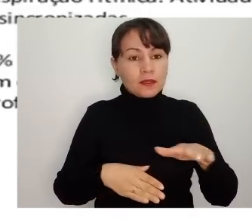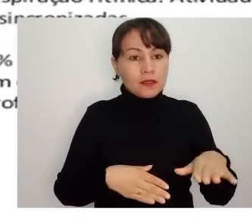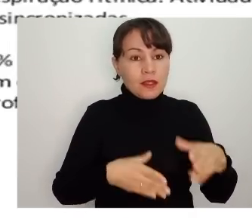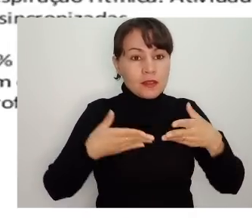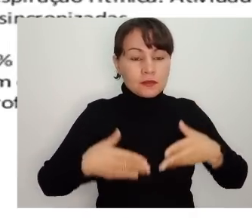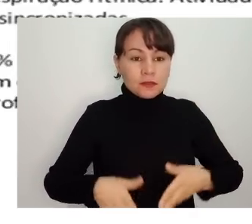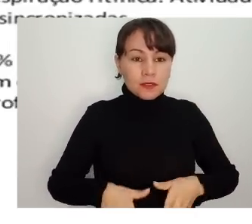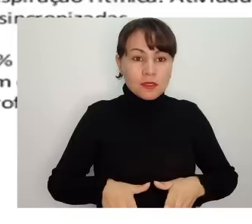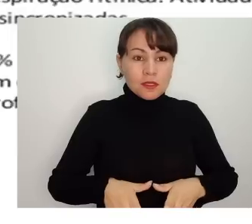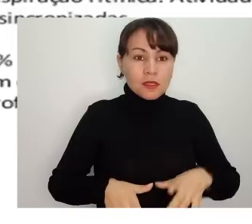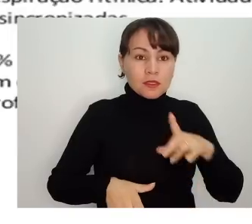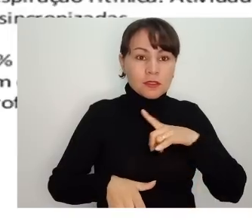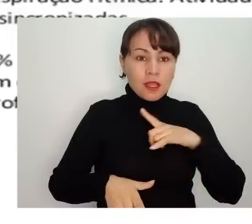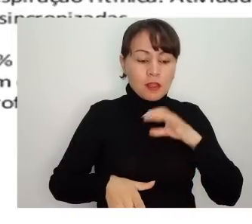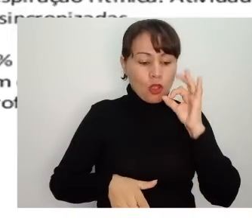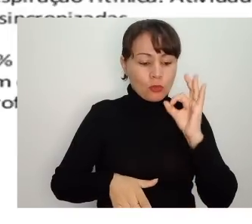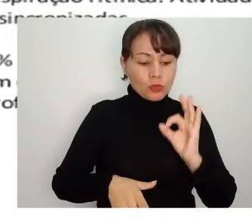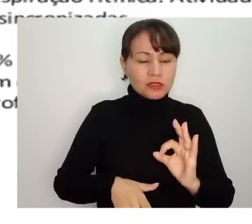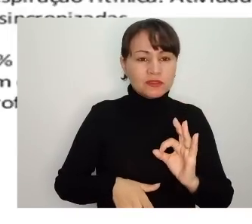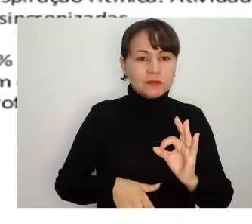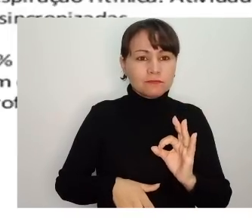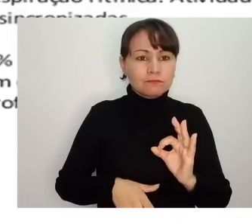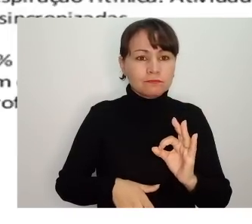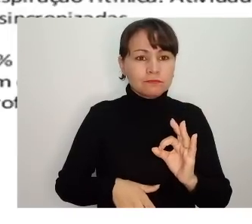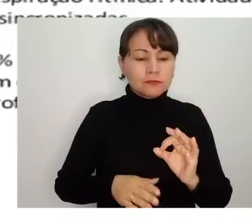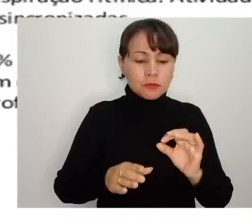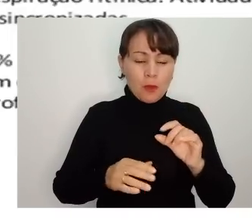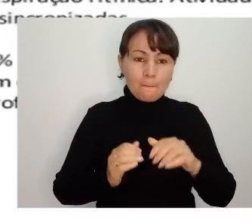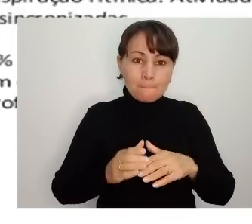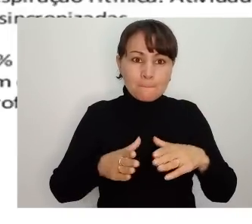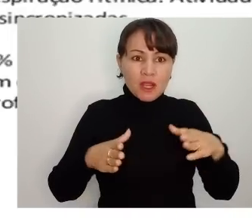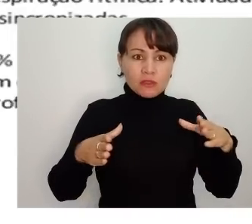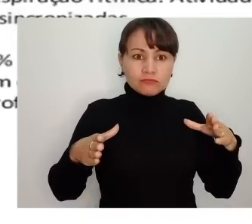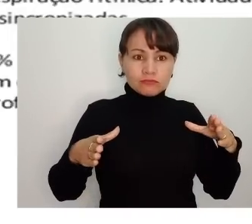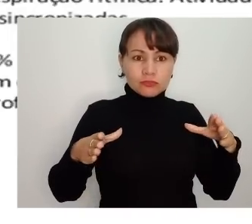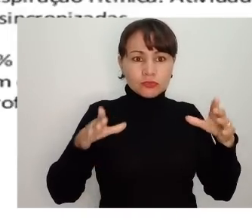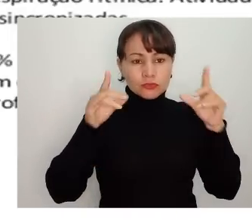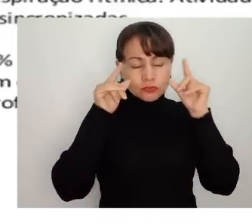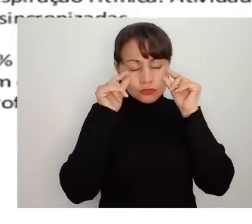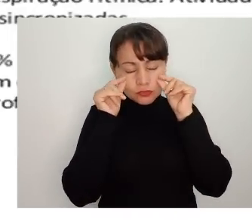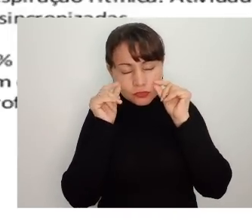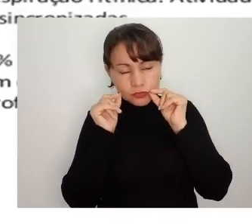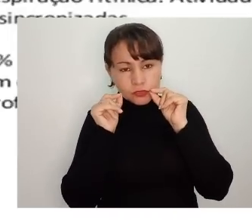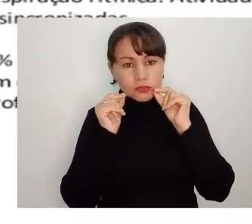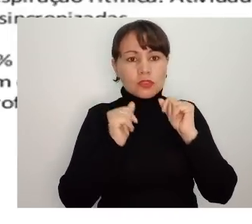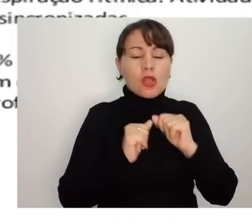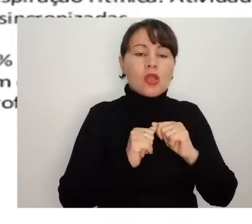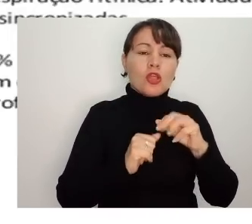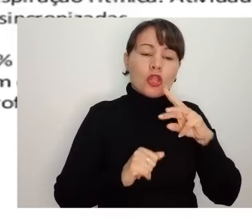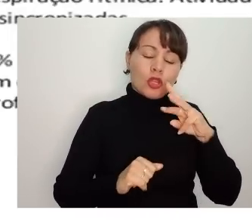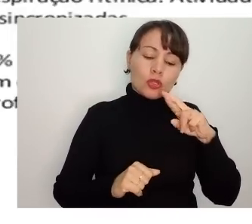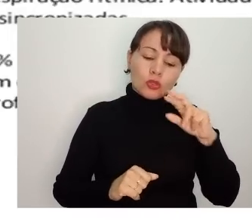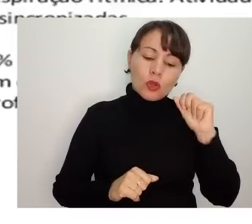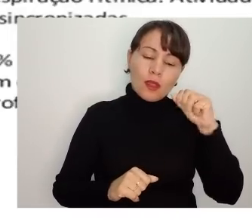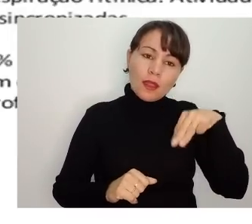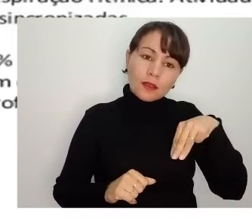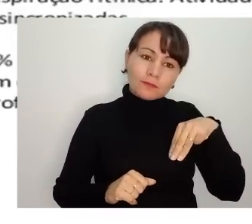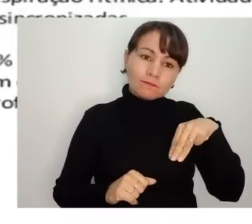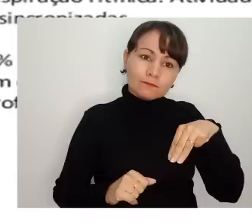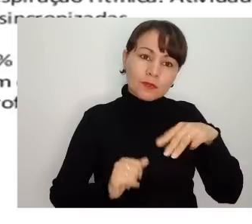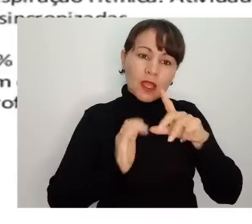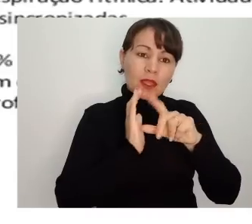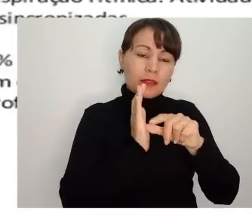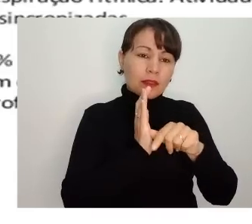A criança recém-nascida, ela tem uma porcentagem maior de sono REM do que o sono não